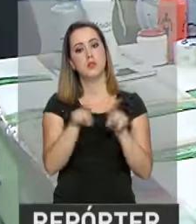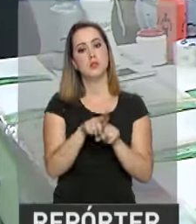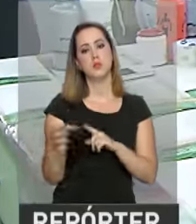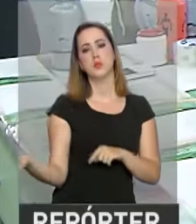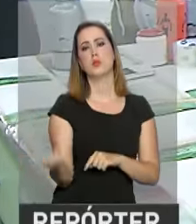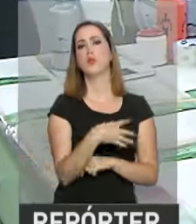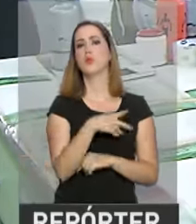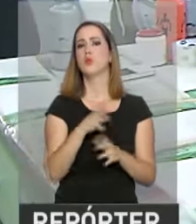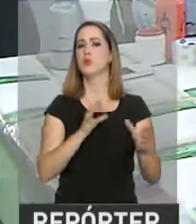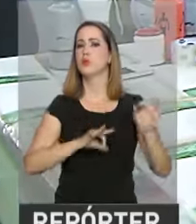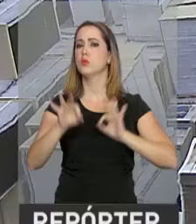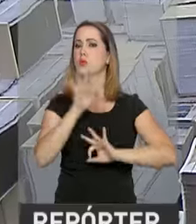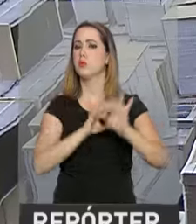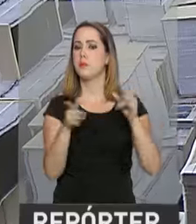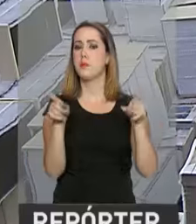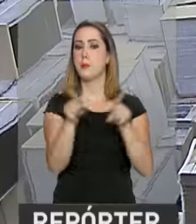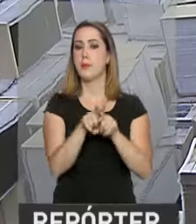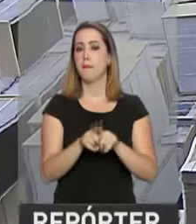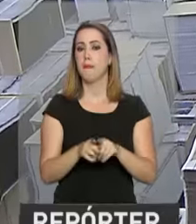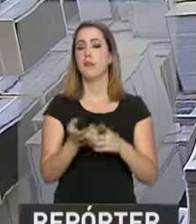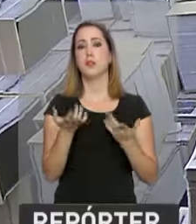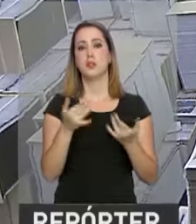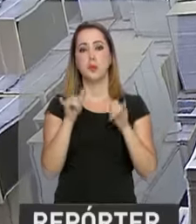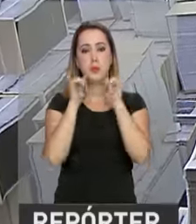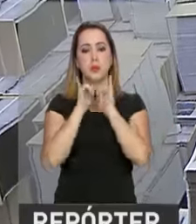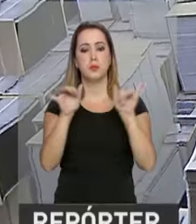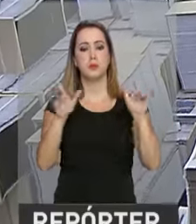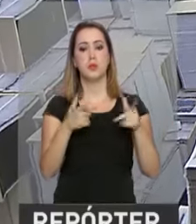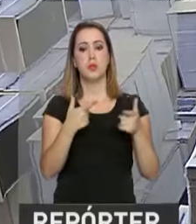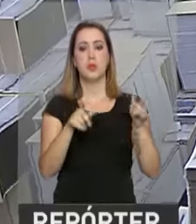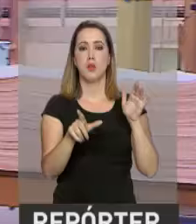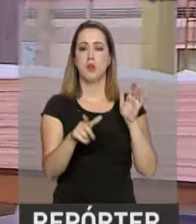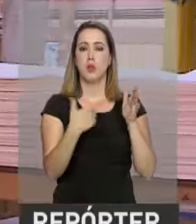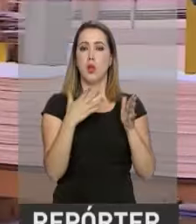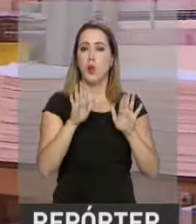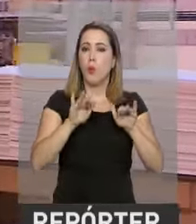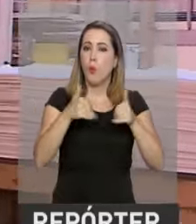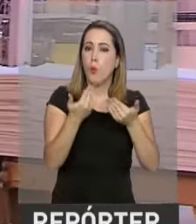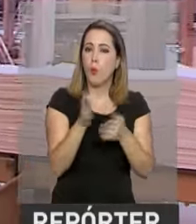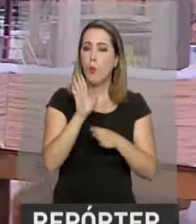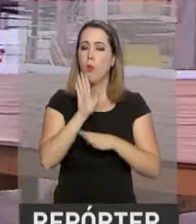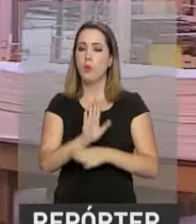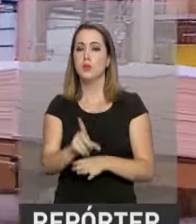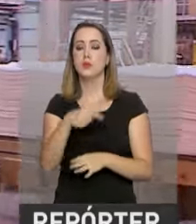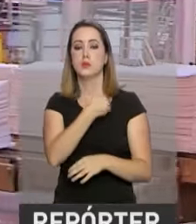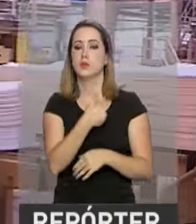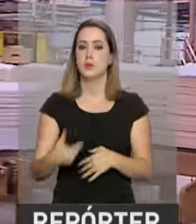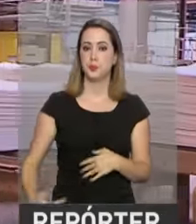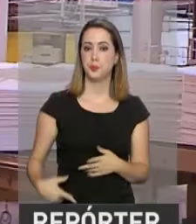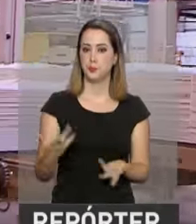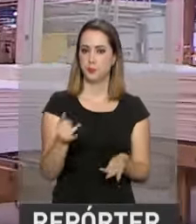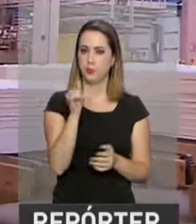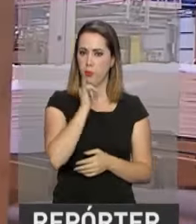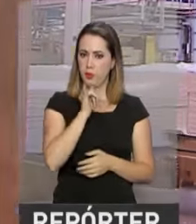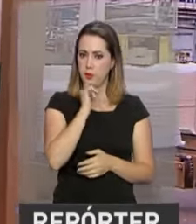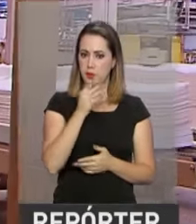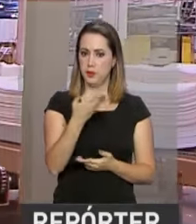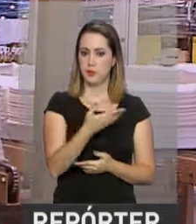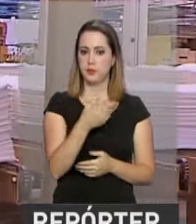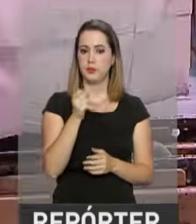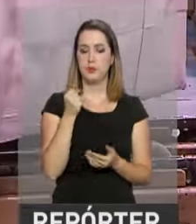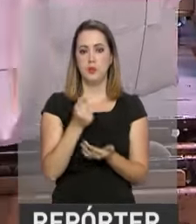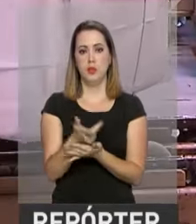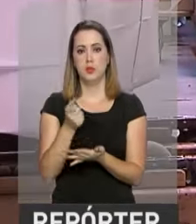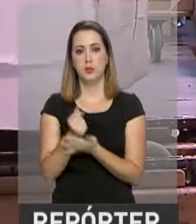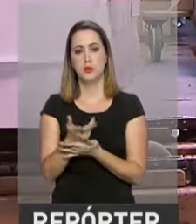inovações organizacionais e de e papel dos incentivos governamentais A exemplo do programa de compras